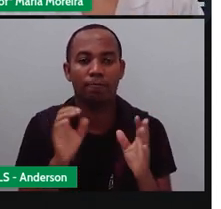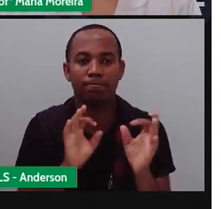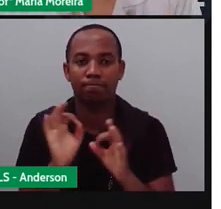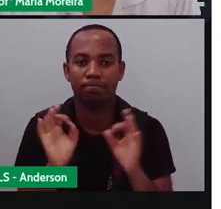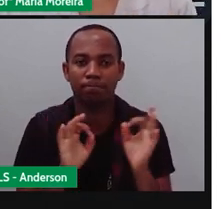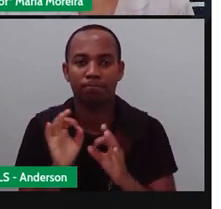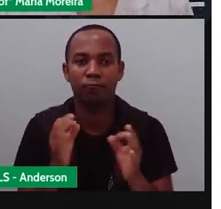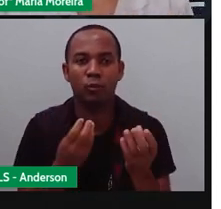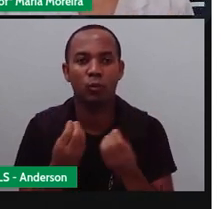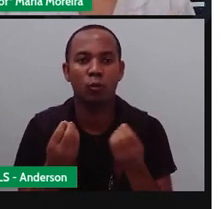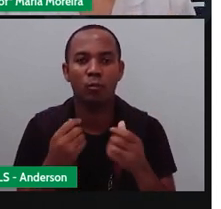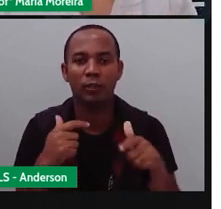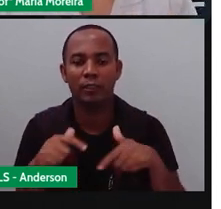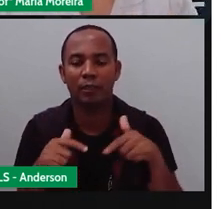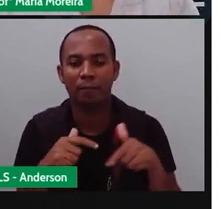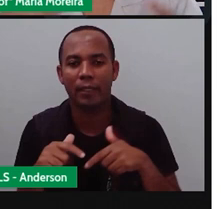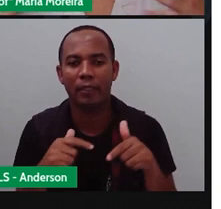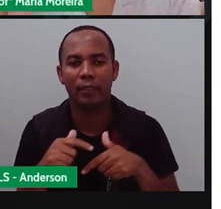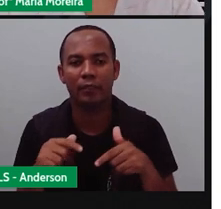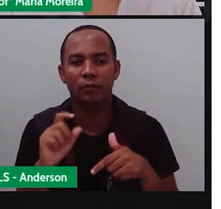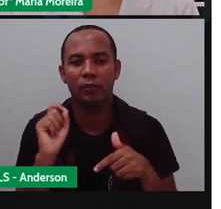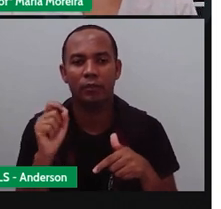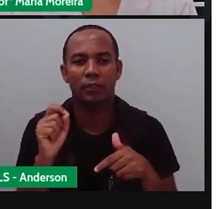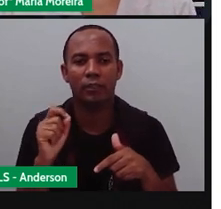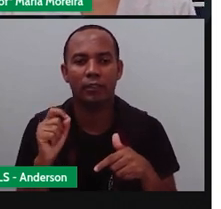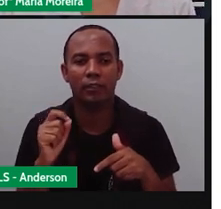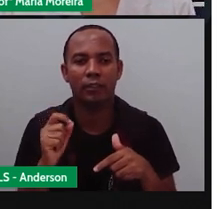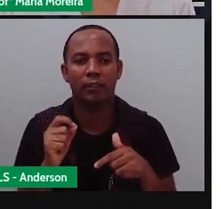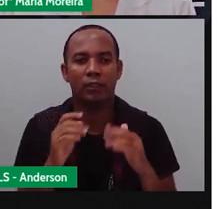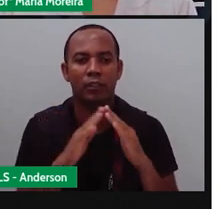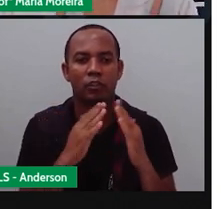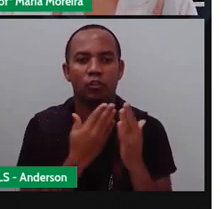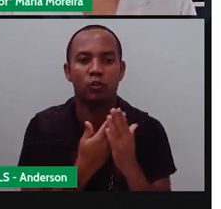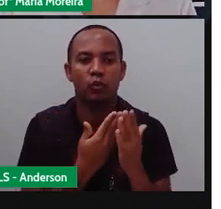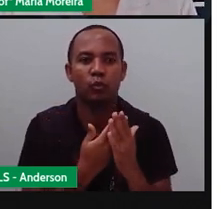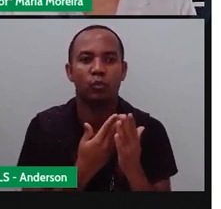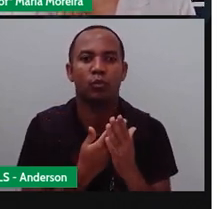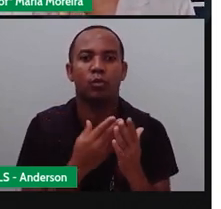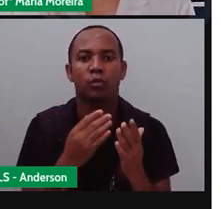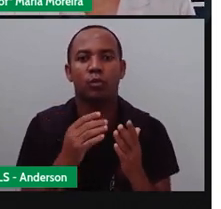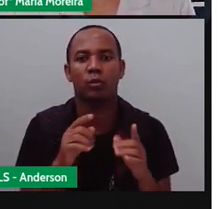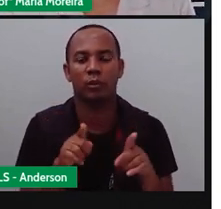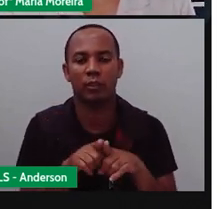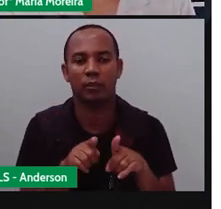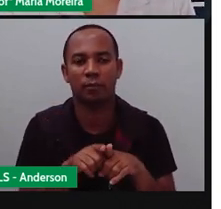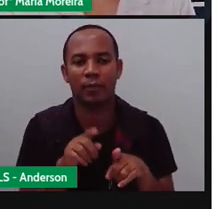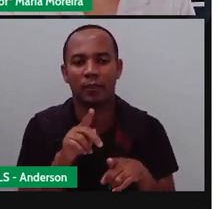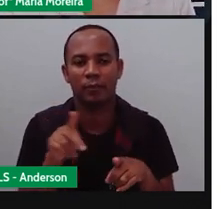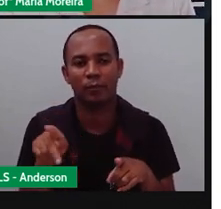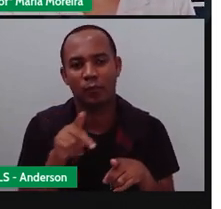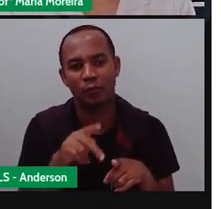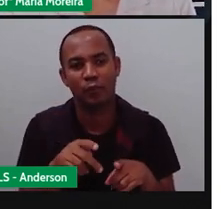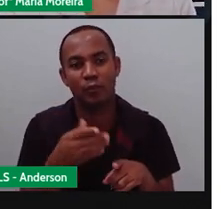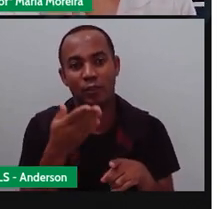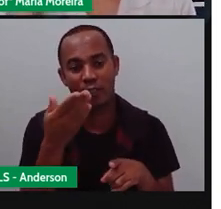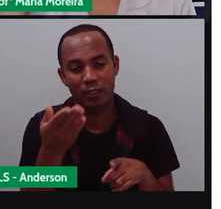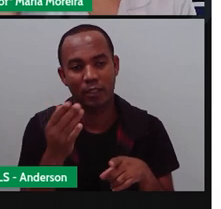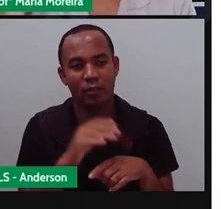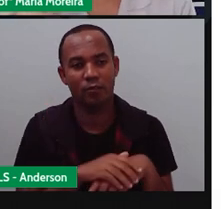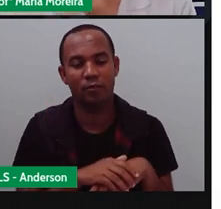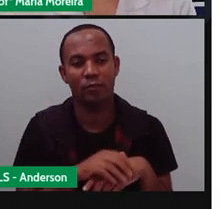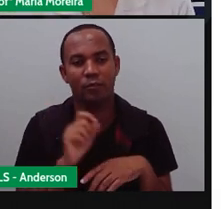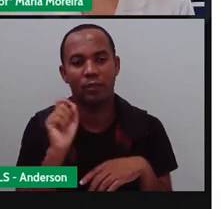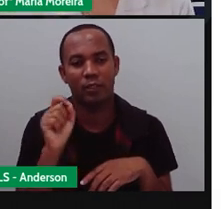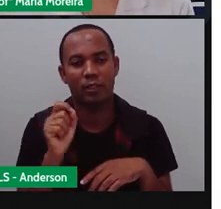mobilizado que trabalhando para proporcionar vocês essa aula aqui e o professor de vocês não é isso